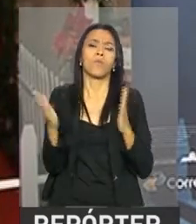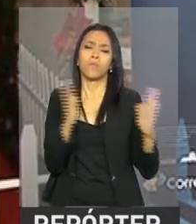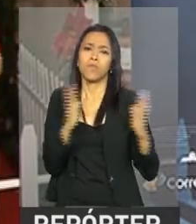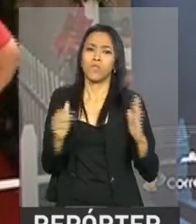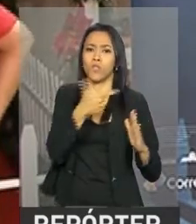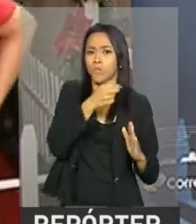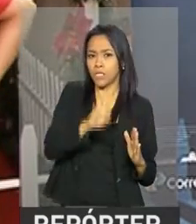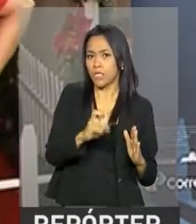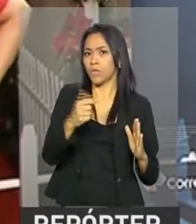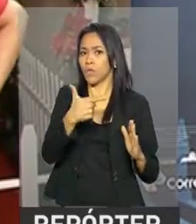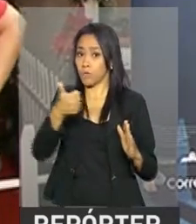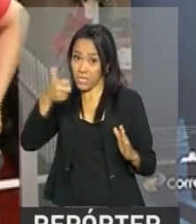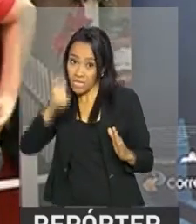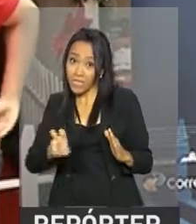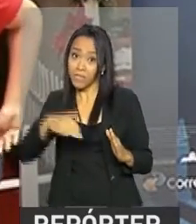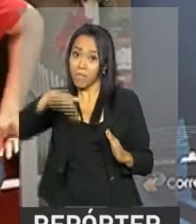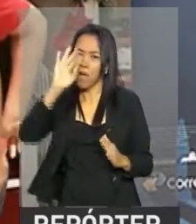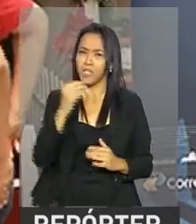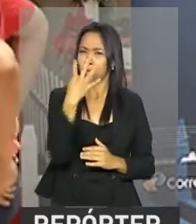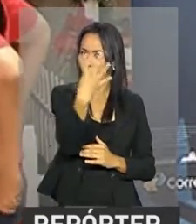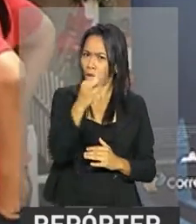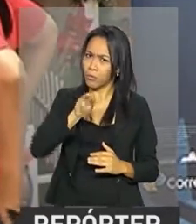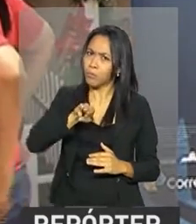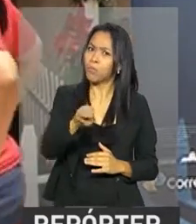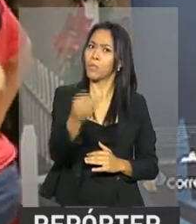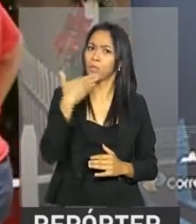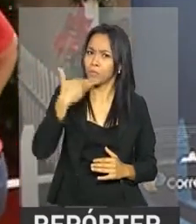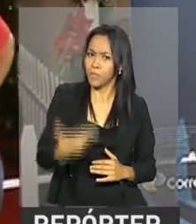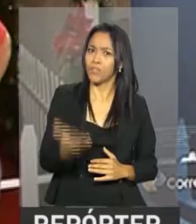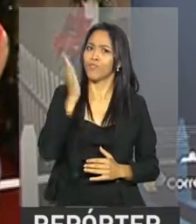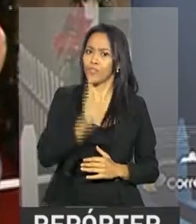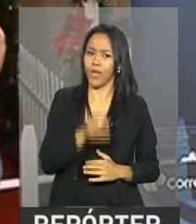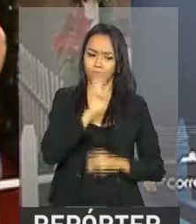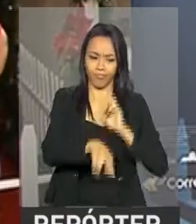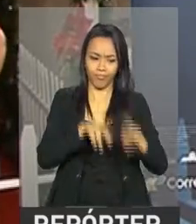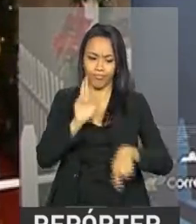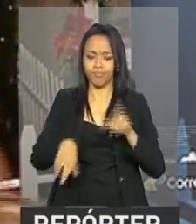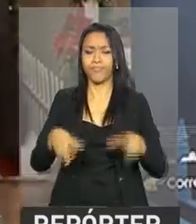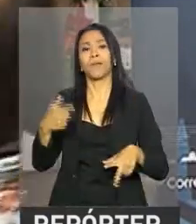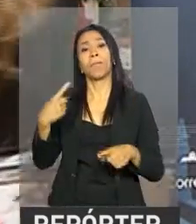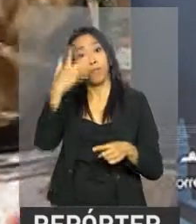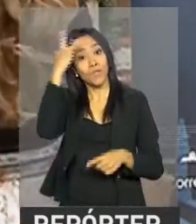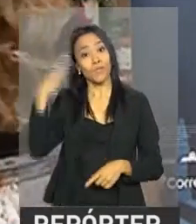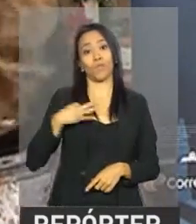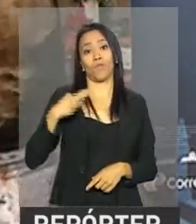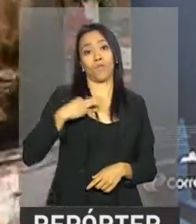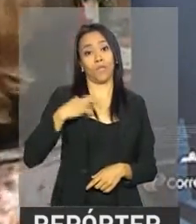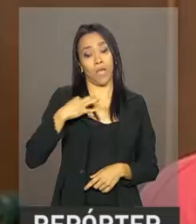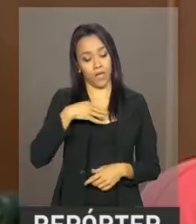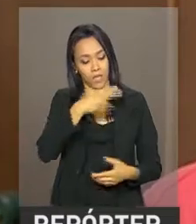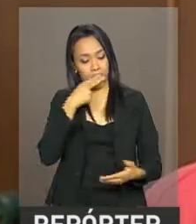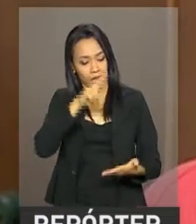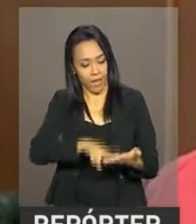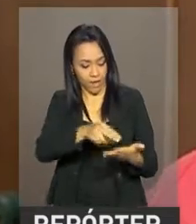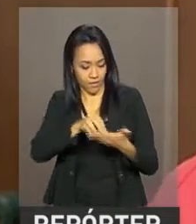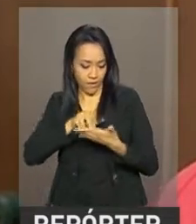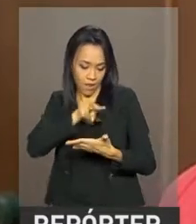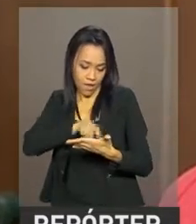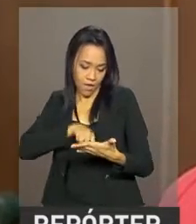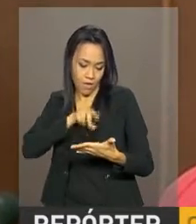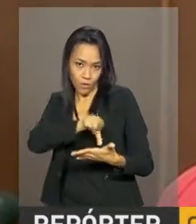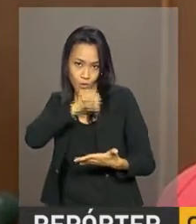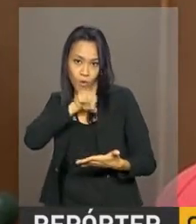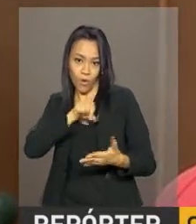2015, mais de 4 milhões de pedidos foram atendidos graças a voluntários espalhados por todo o país. Vai lá, escolhe